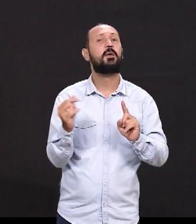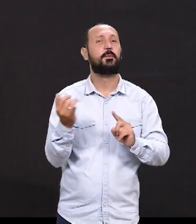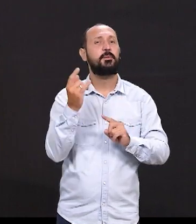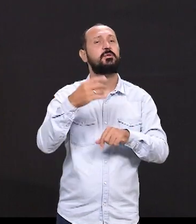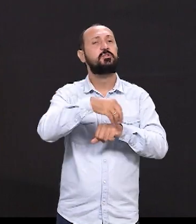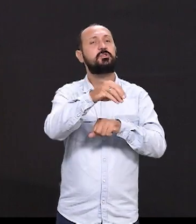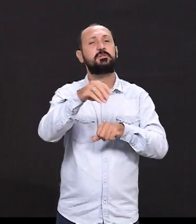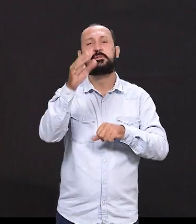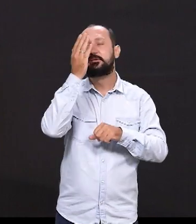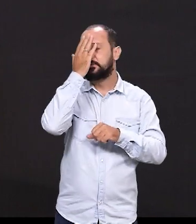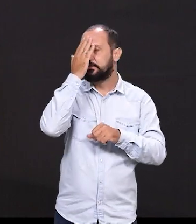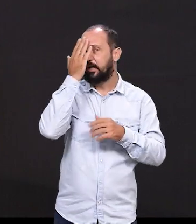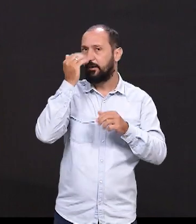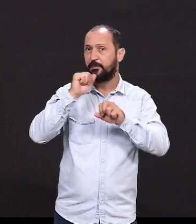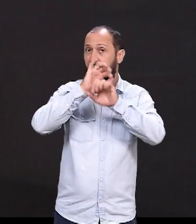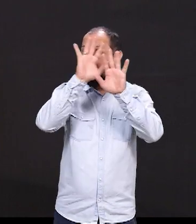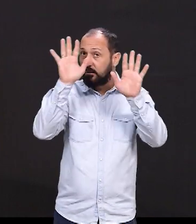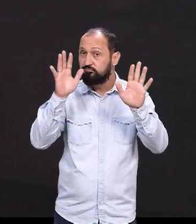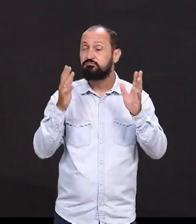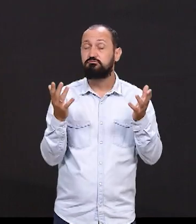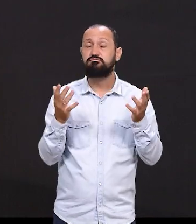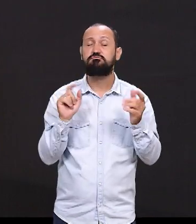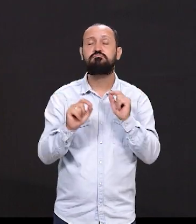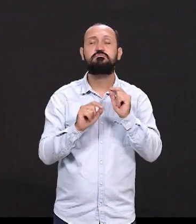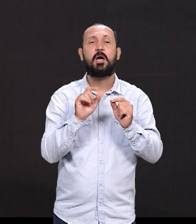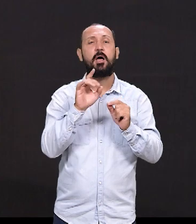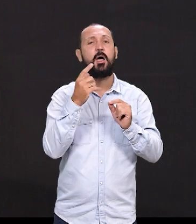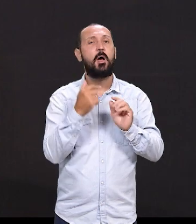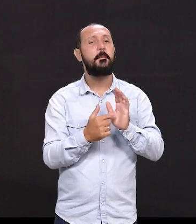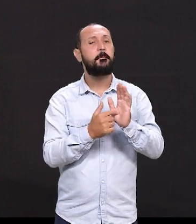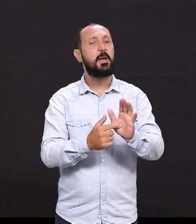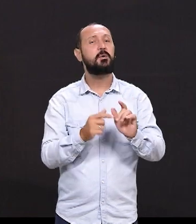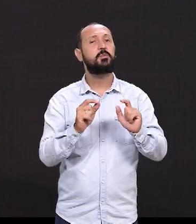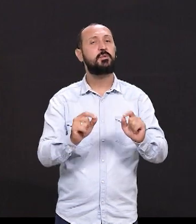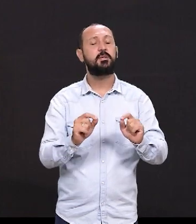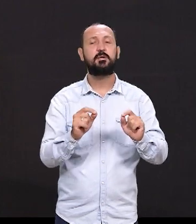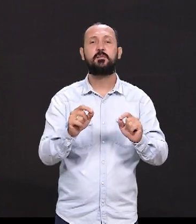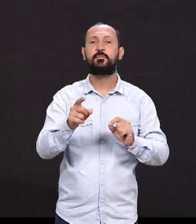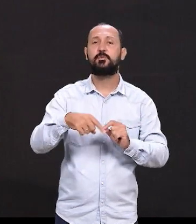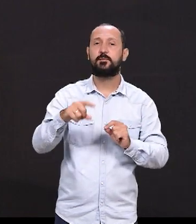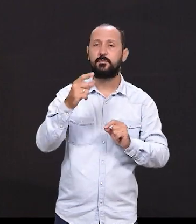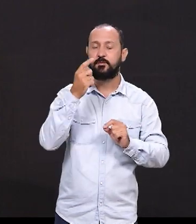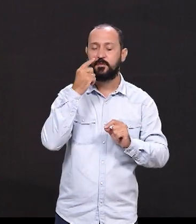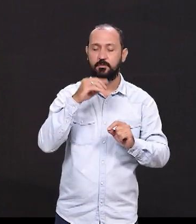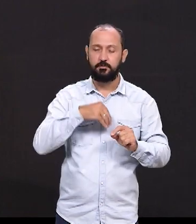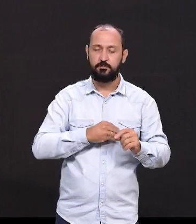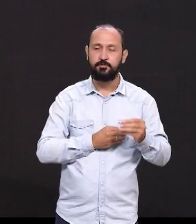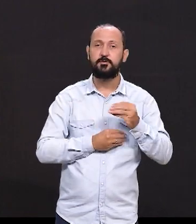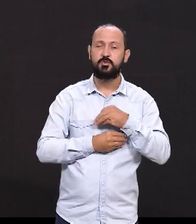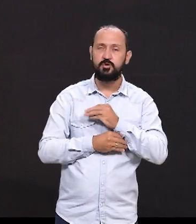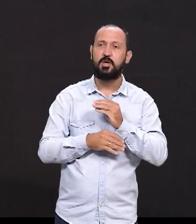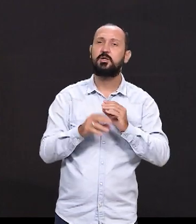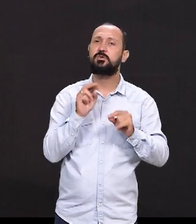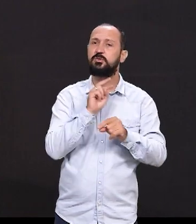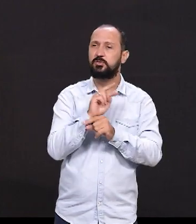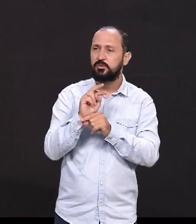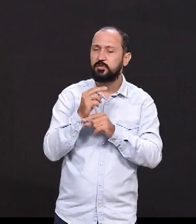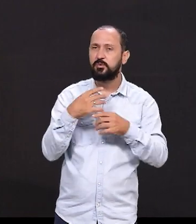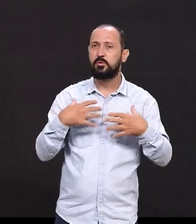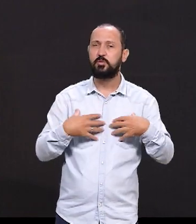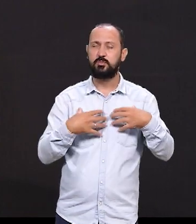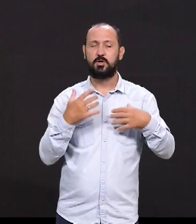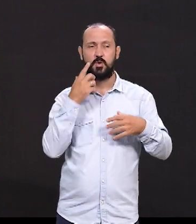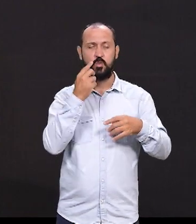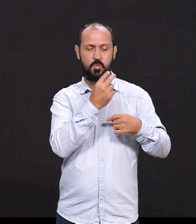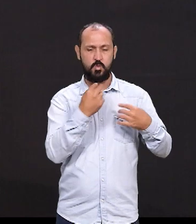mulheres terem câncer ou não tá isso é importante para que todos que nos assistem entendam E é só é um sinal de que quem coloca